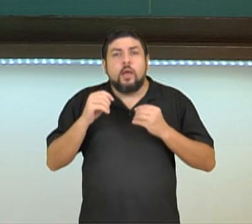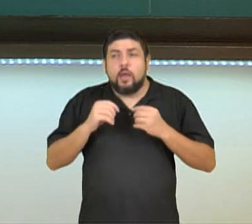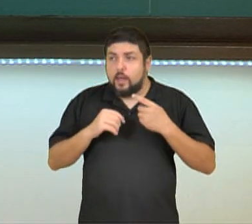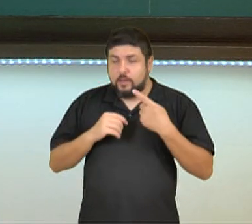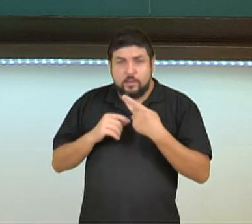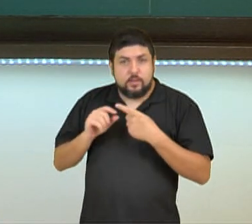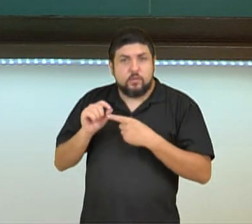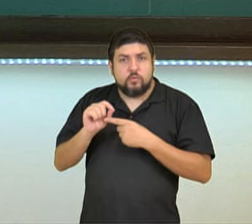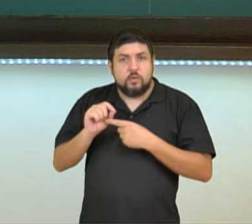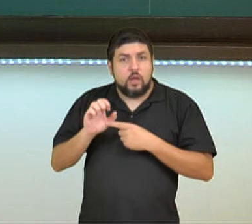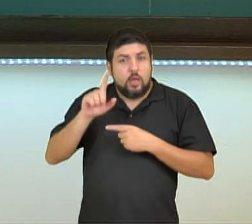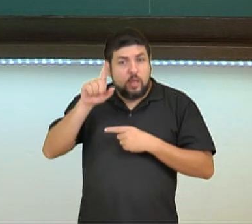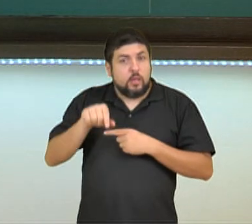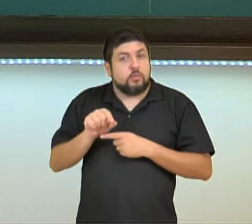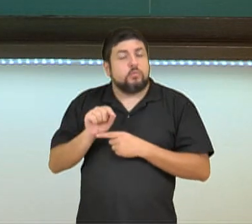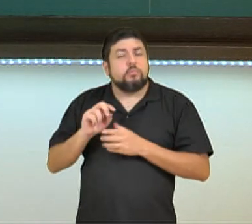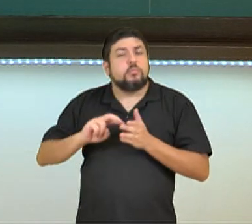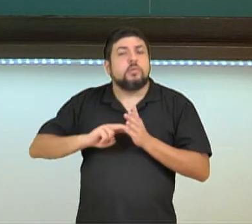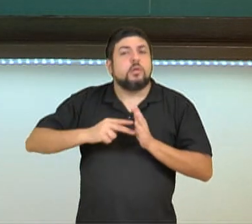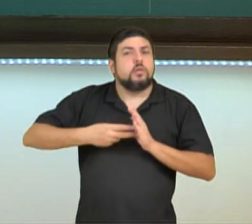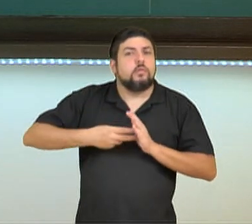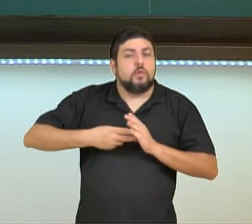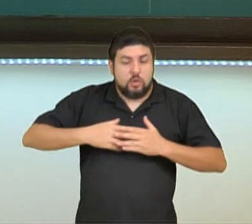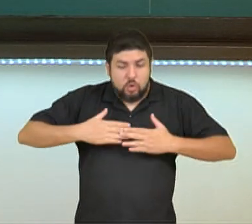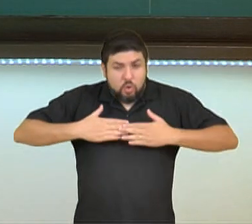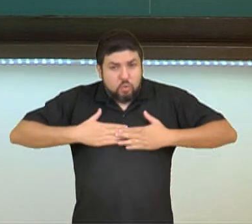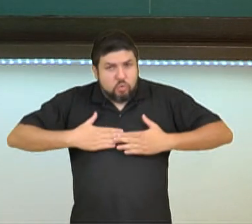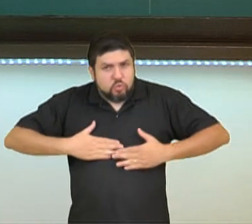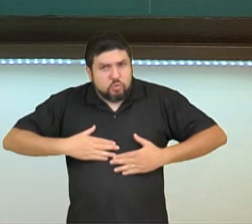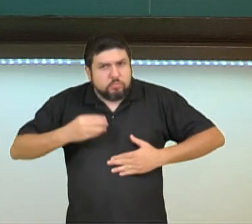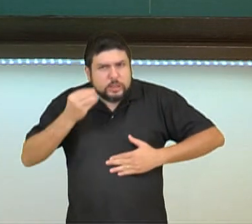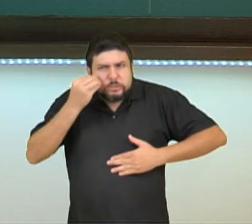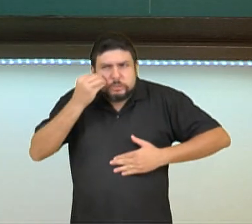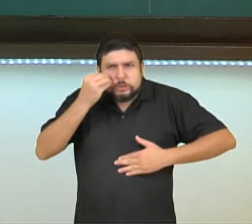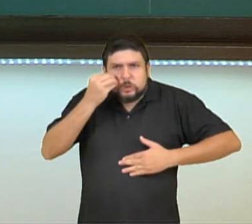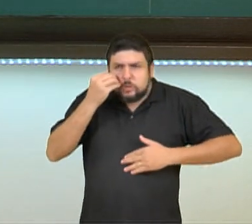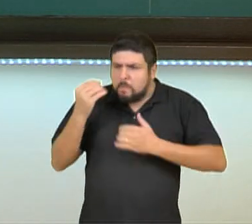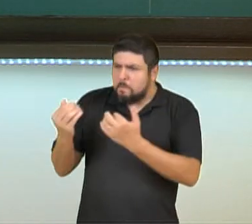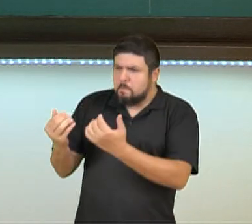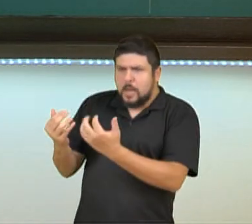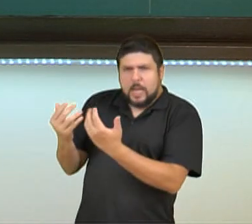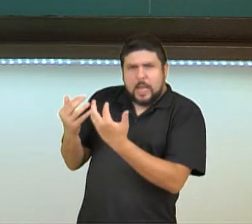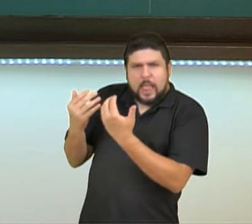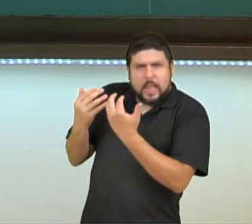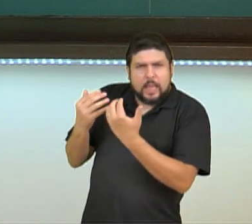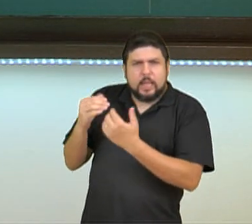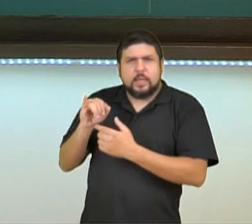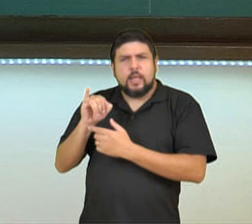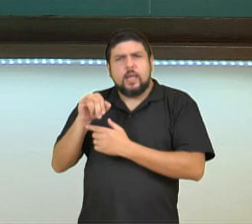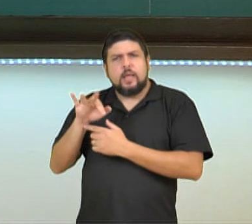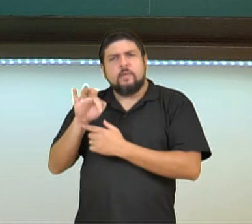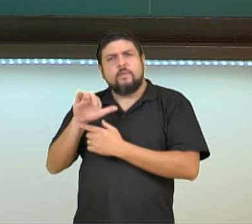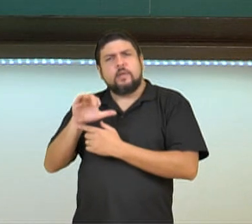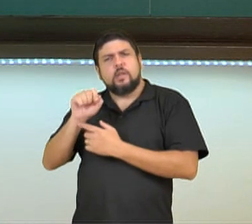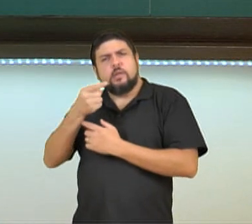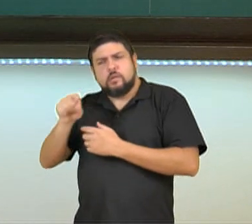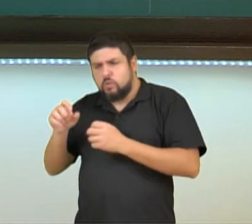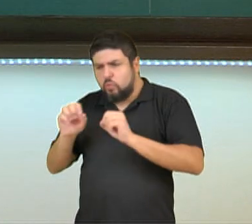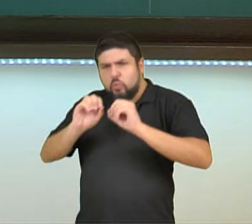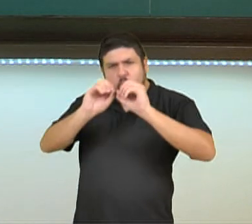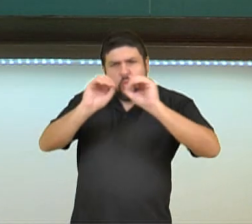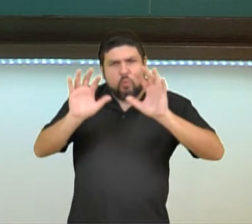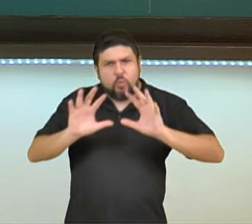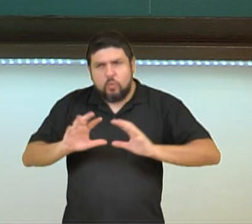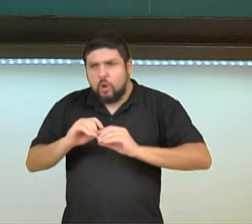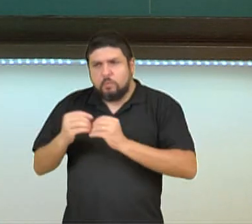da amígdala um sinal de que o teu corpo está tentando combater as infecções bacterianas, né? Ou causadas